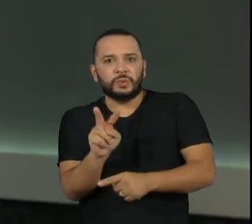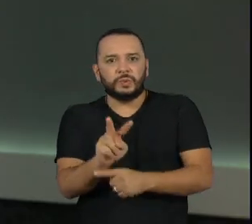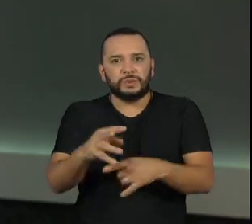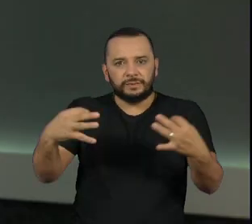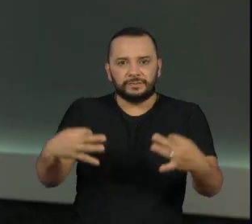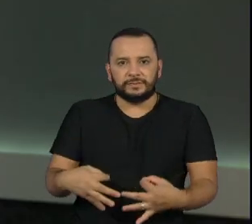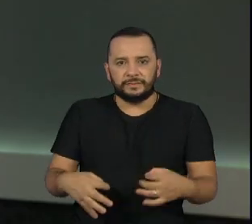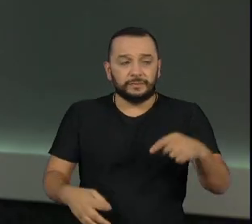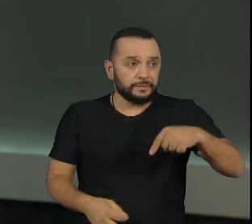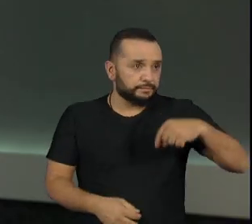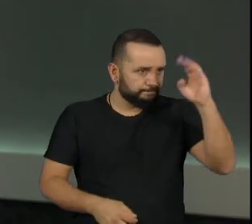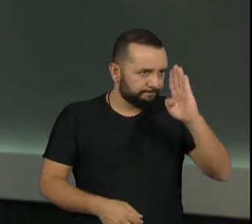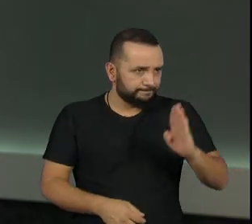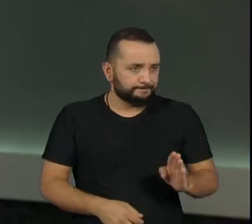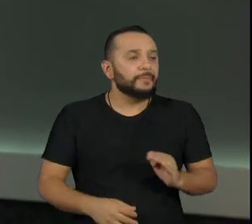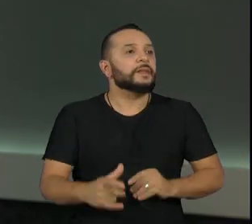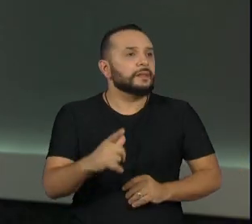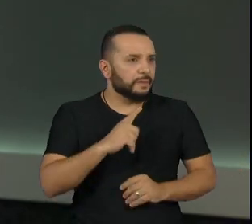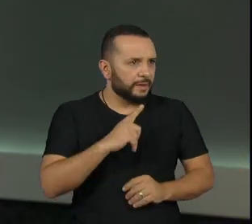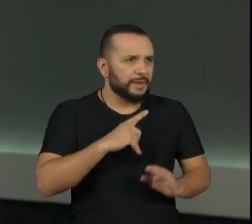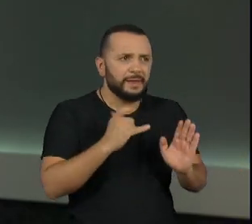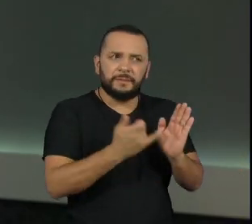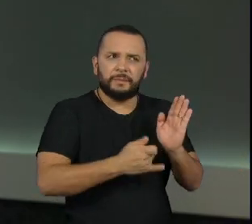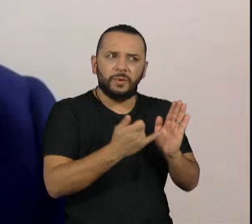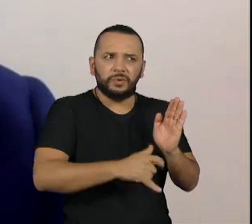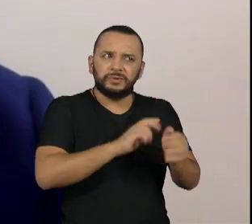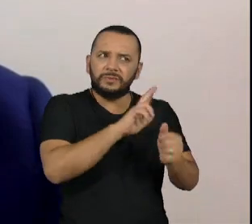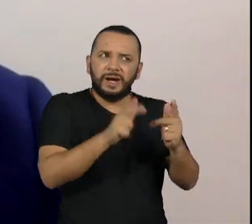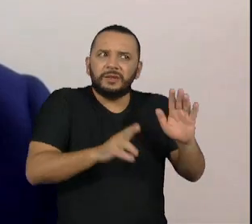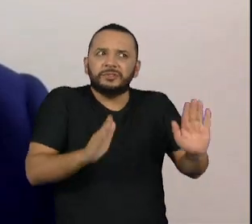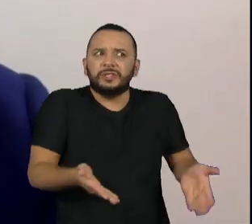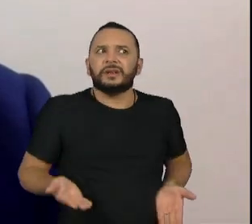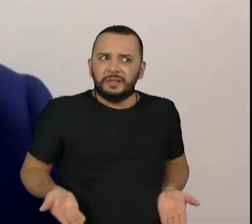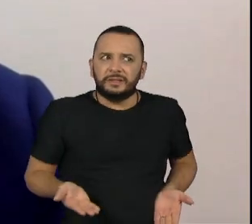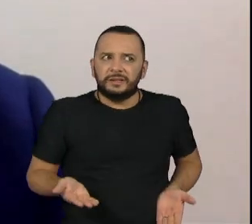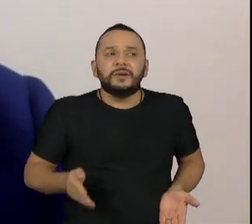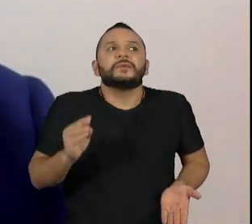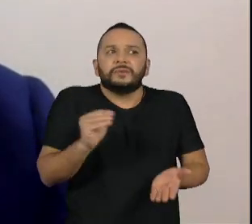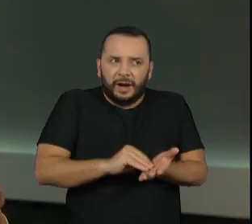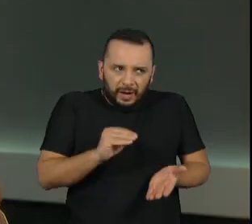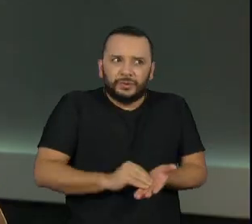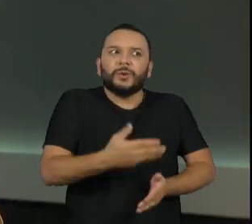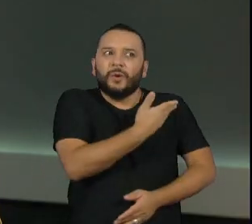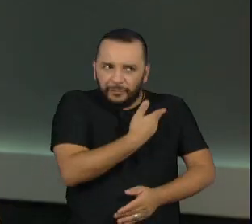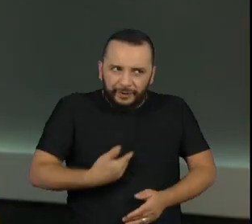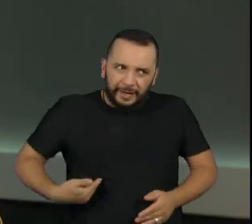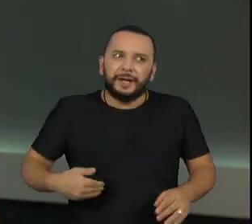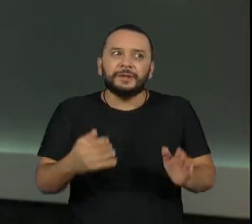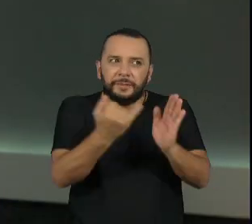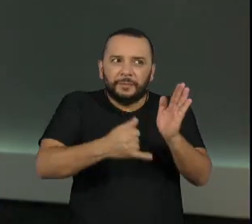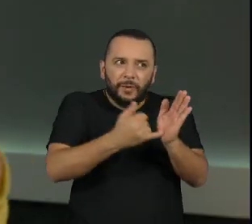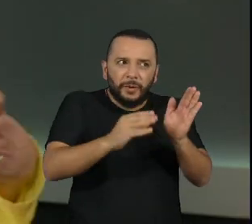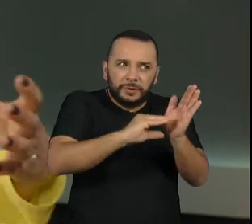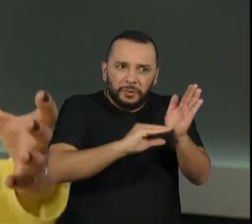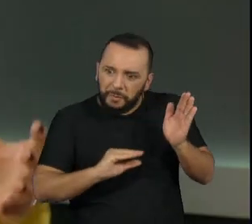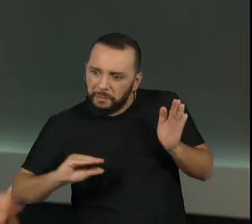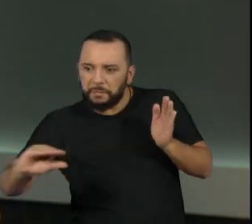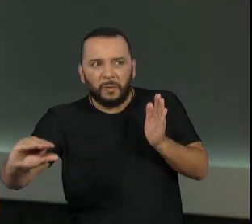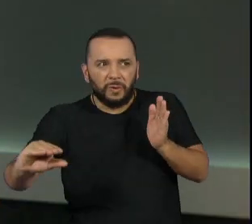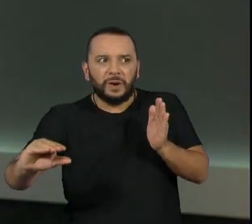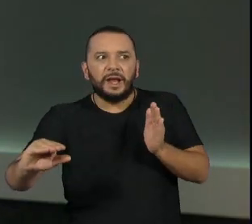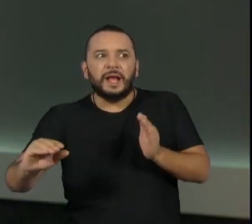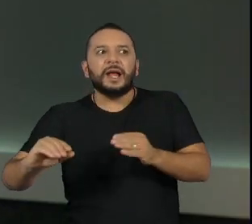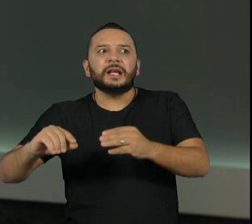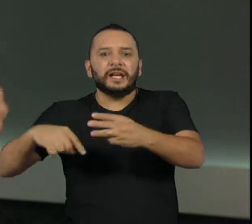Brasil já tem como cidadão uma alta carga de impostos. Não faltaria também uma vontade política dos governantes de